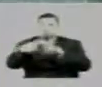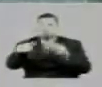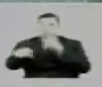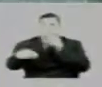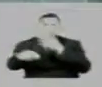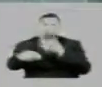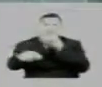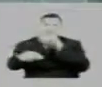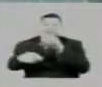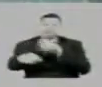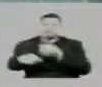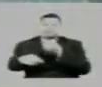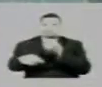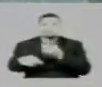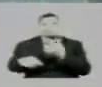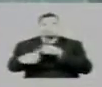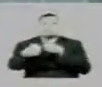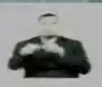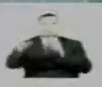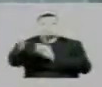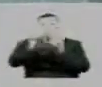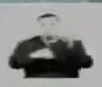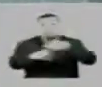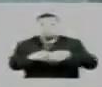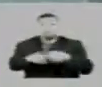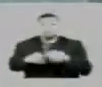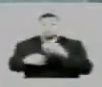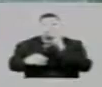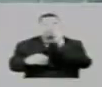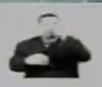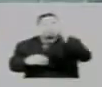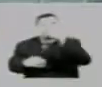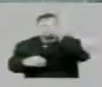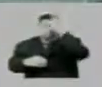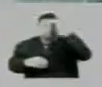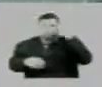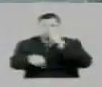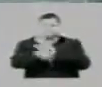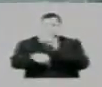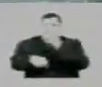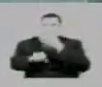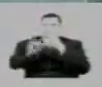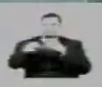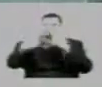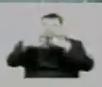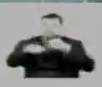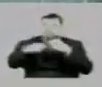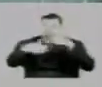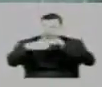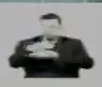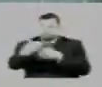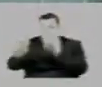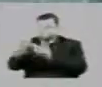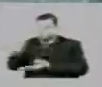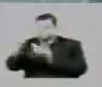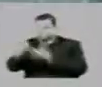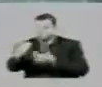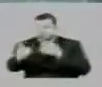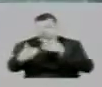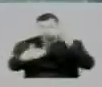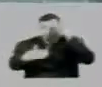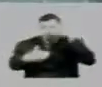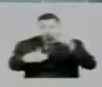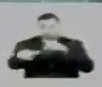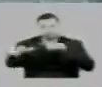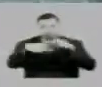monotrilho. É uma atitude temerária. O que está em jogo aqui é o futuro do povo do estado do Amazonas. Se fosse dinheiro a fundo perdido, eu não